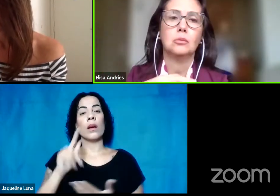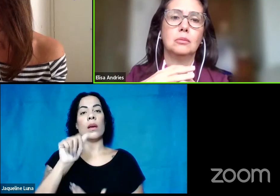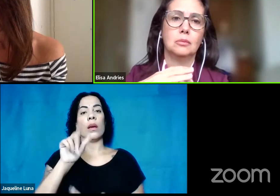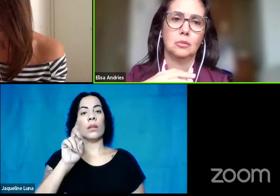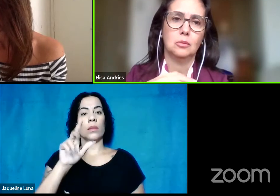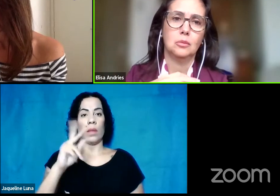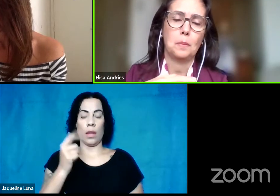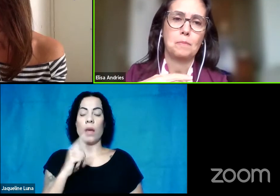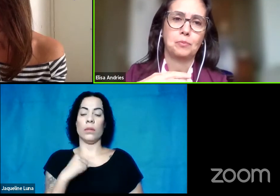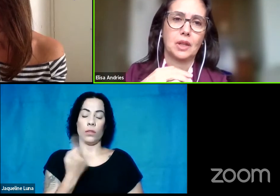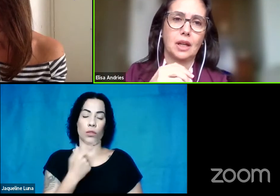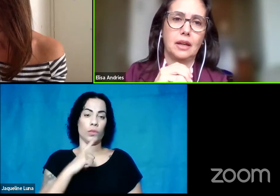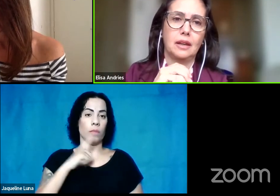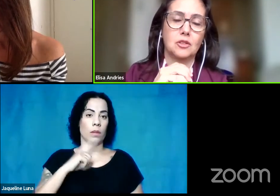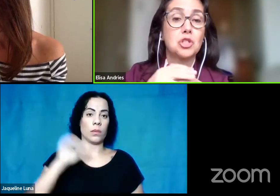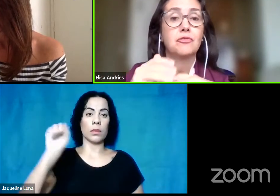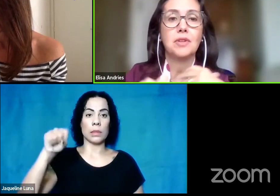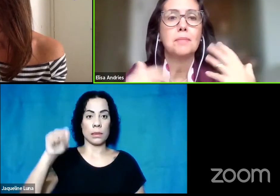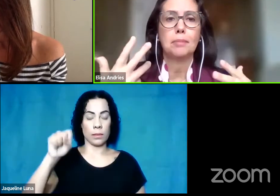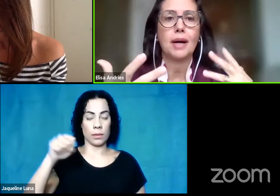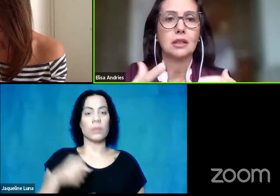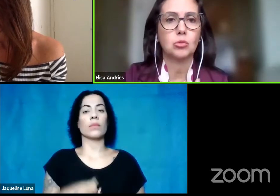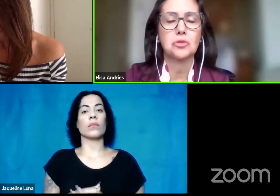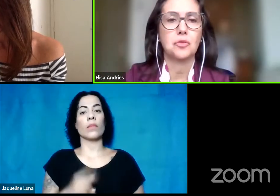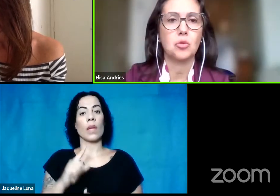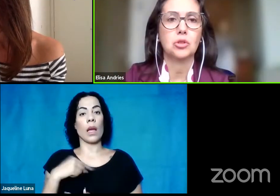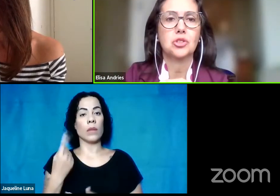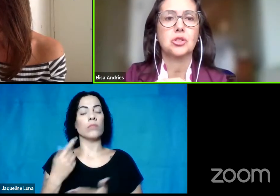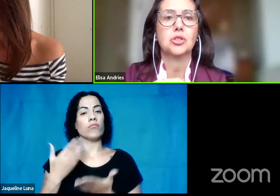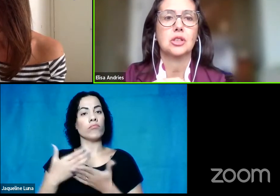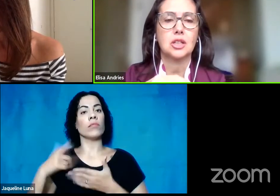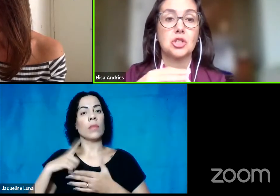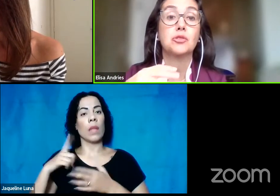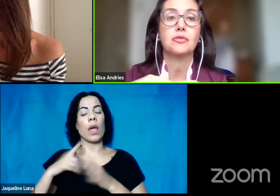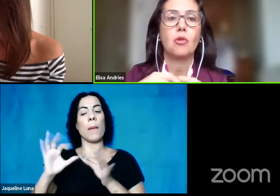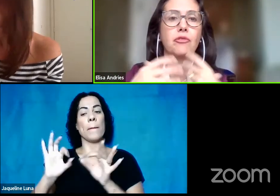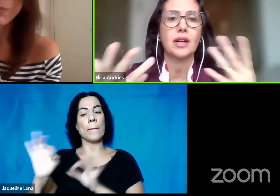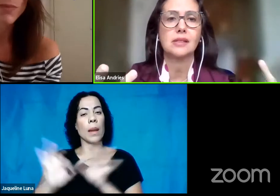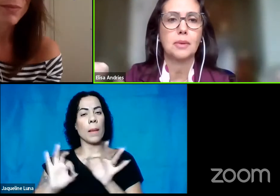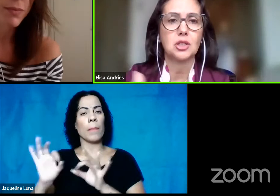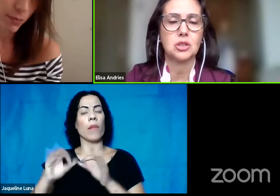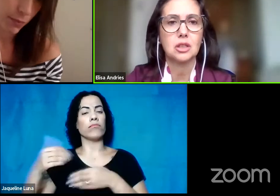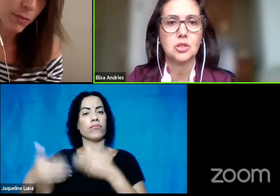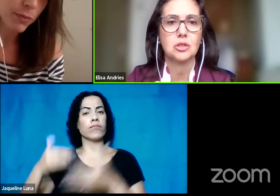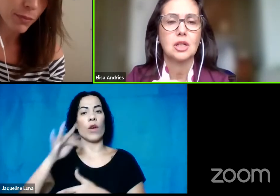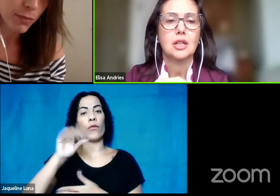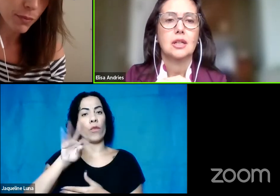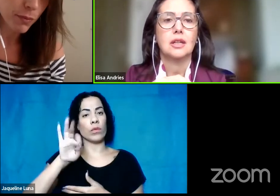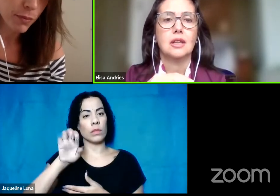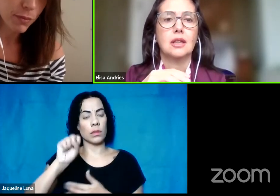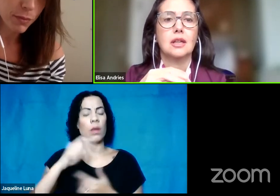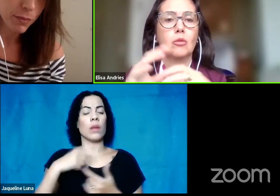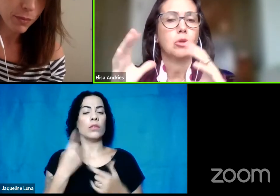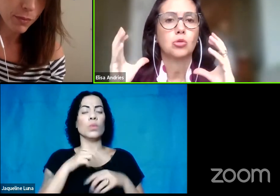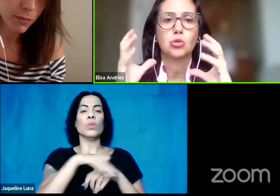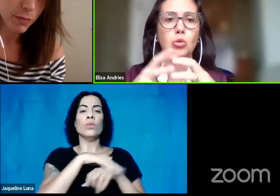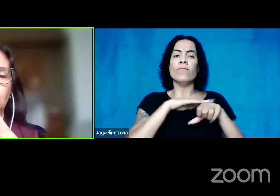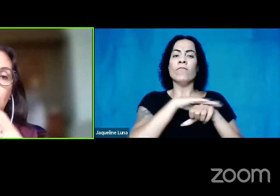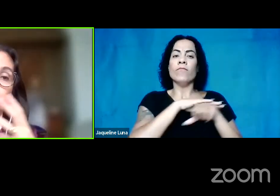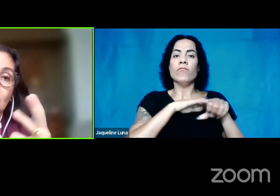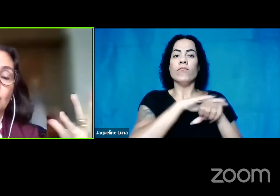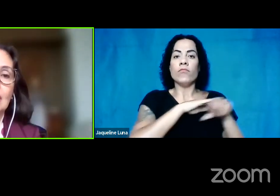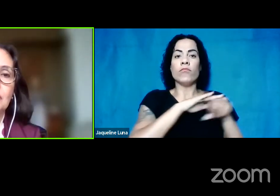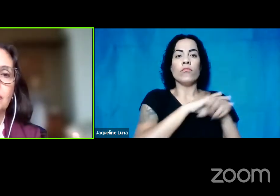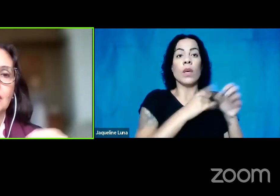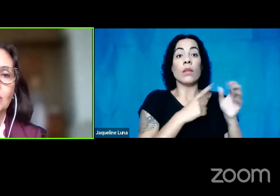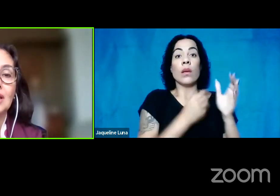sim, a gente vem preparando as fontes, né? A gente conversa bastante quando